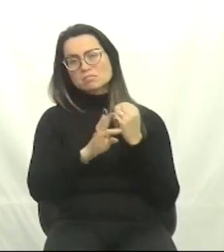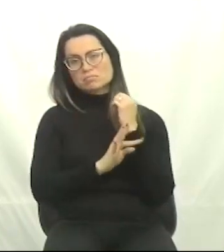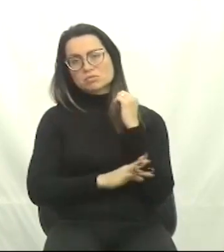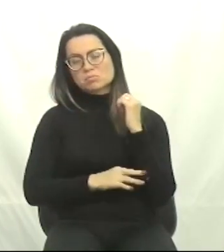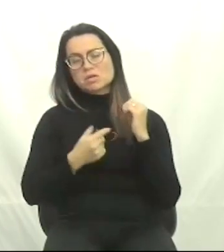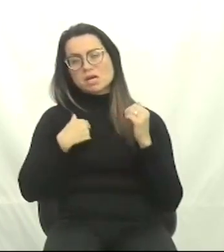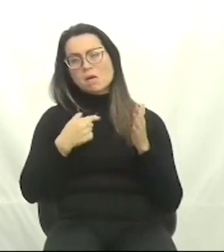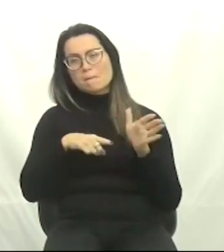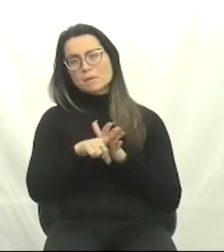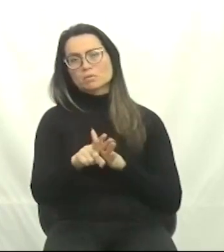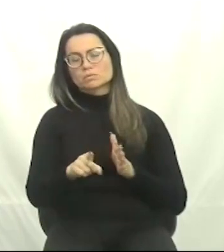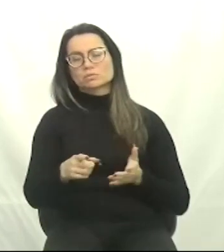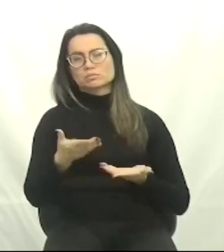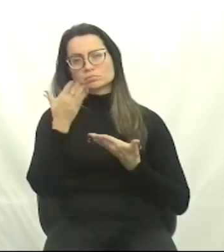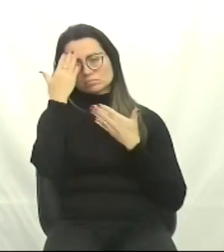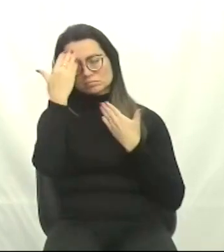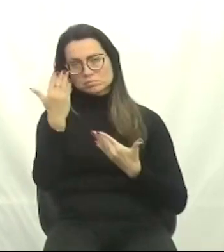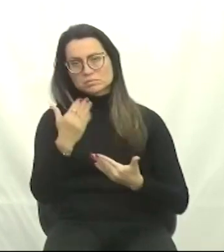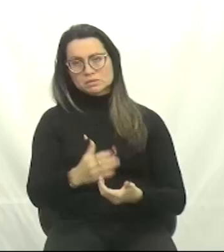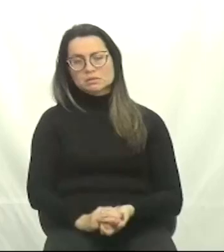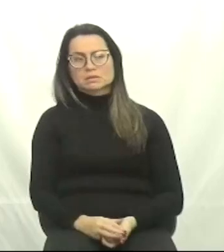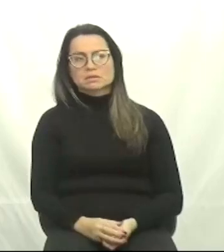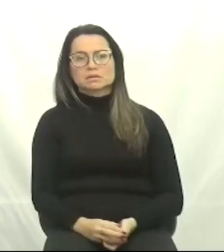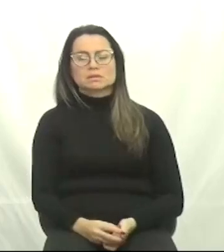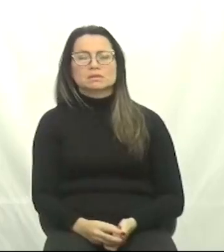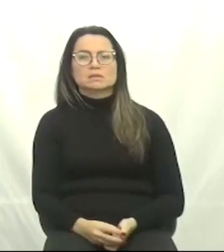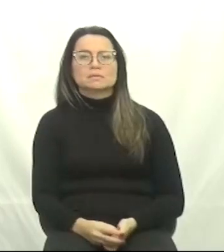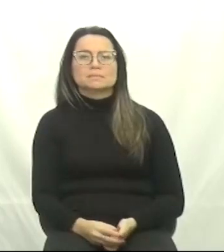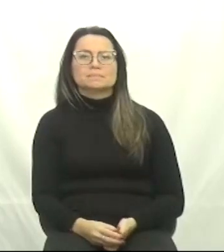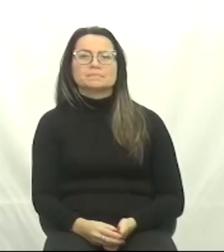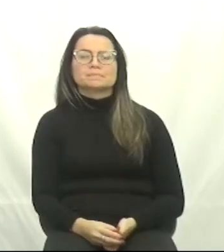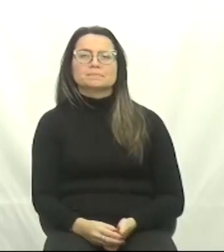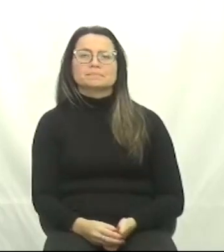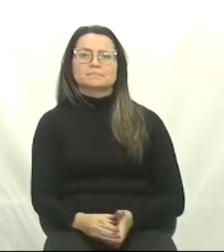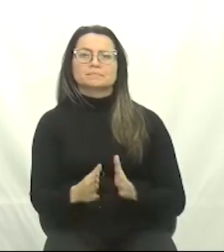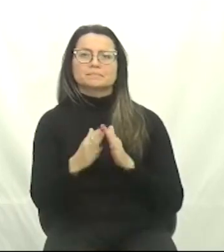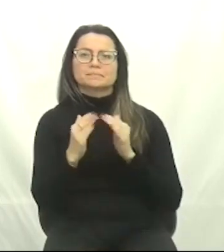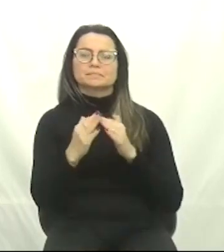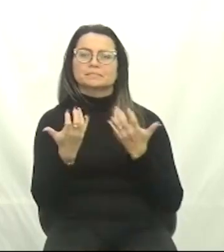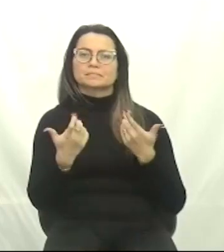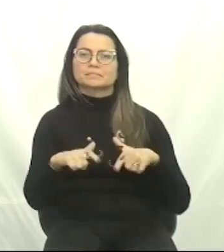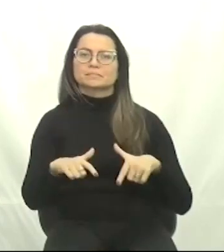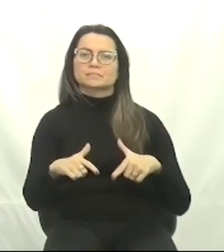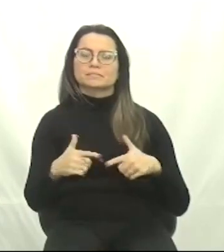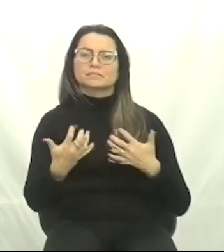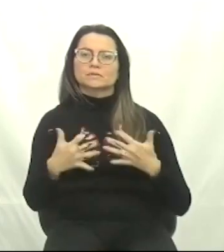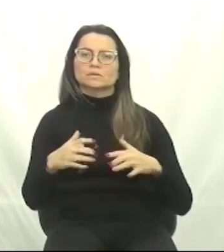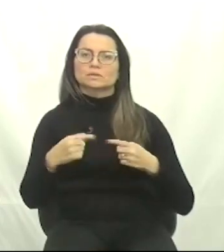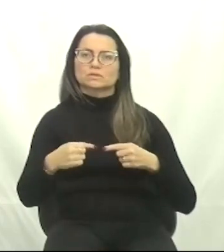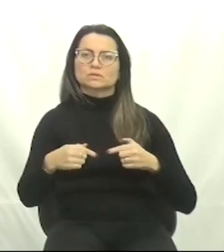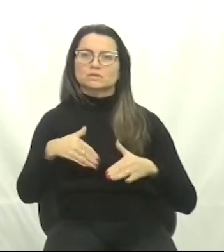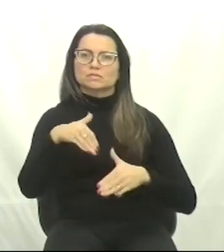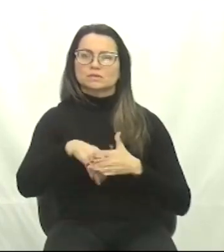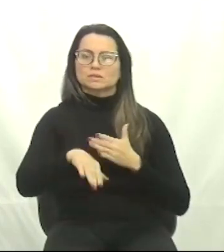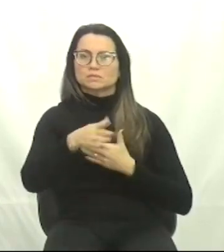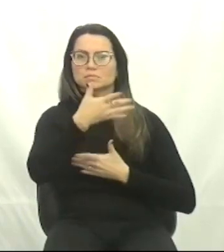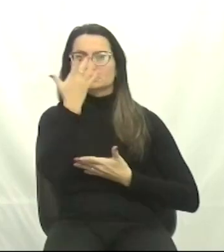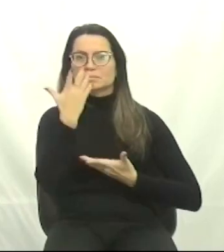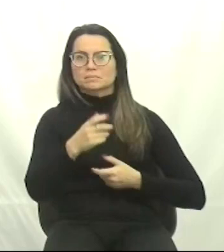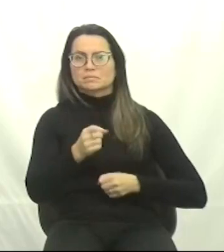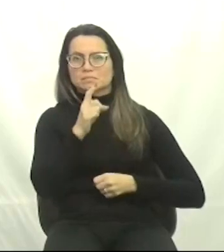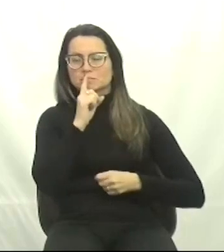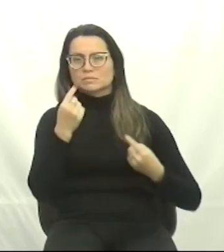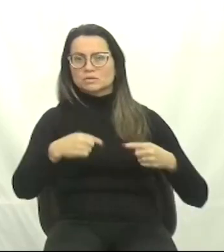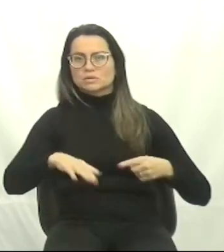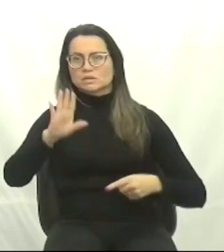obrigada. Requerimento continua em discussão. Não havendo quem queira discutir, o requerimento está em votação. Favoráveis